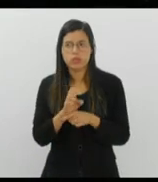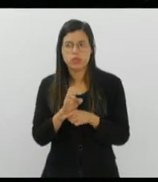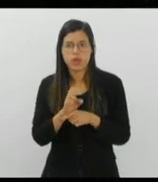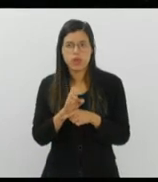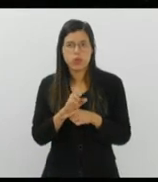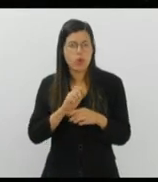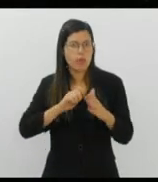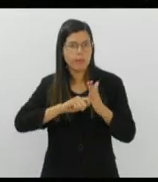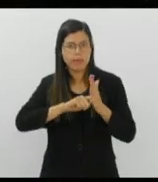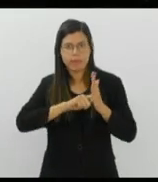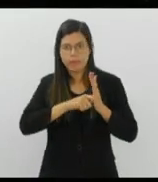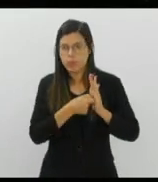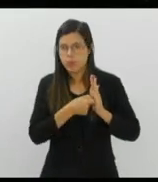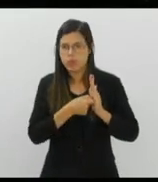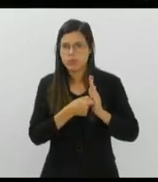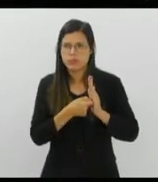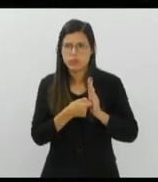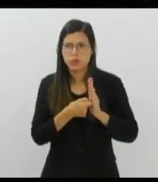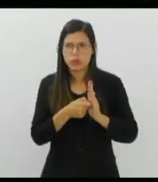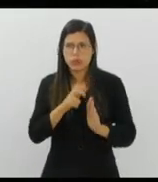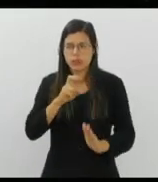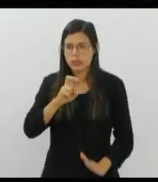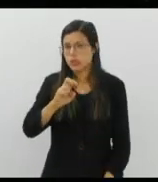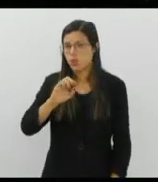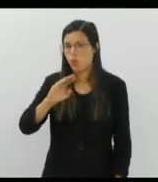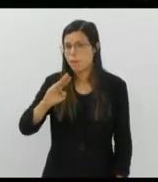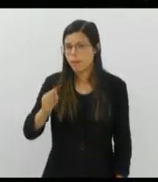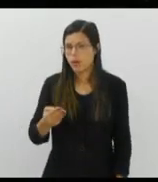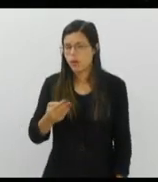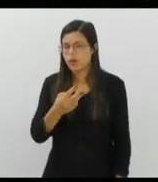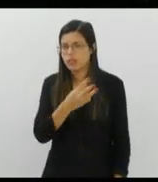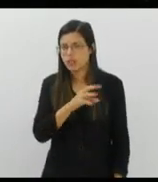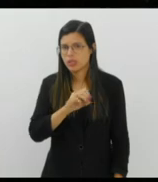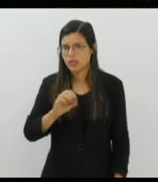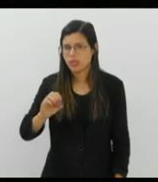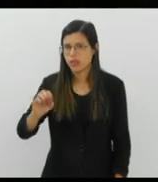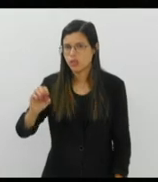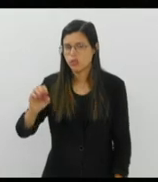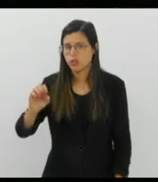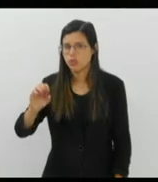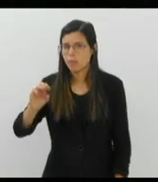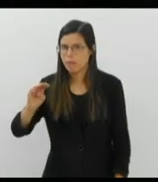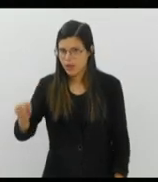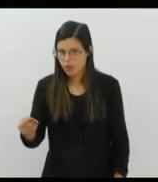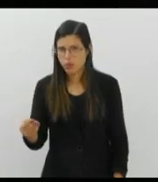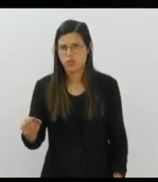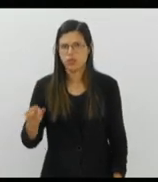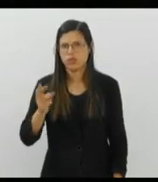bloqueado 5 bilhões e 300 milhões de reais